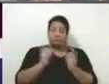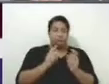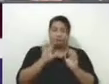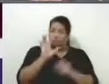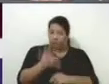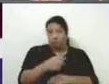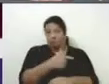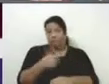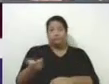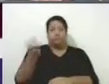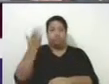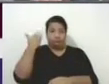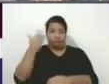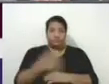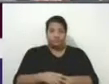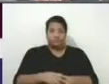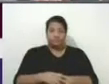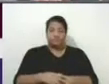Próximo, por favor.